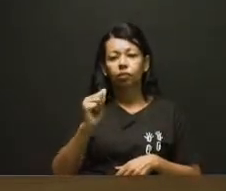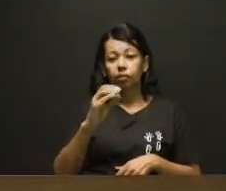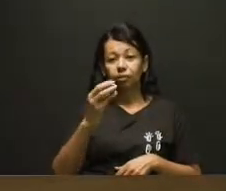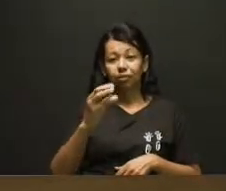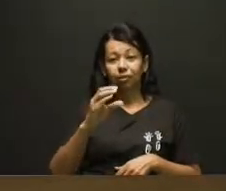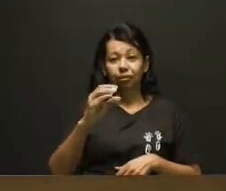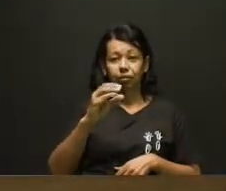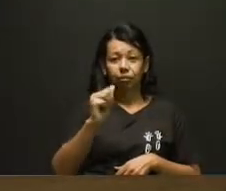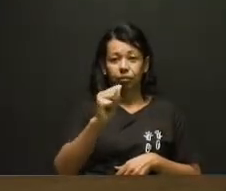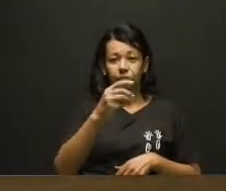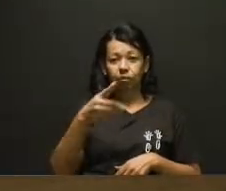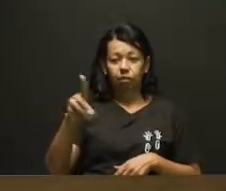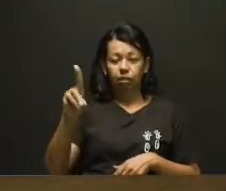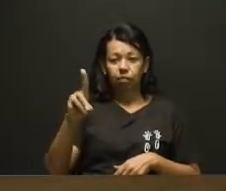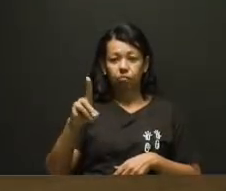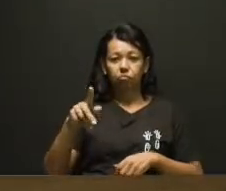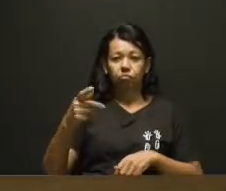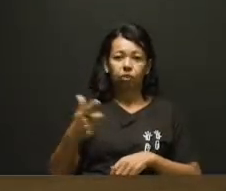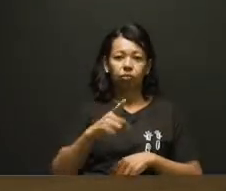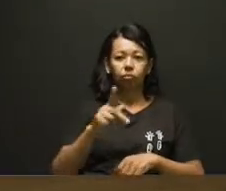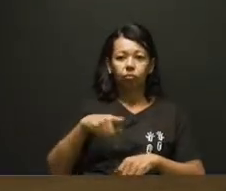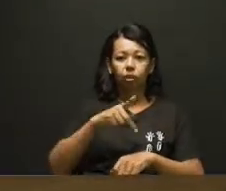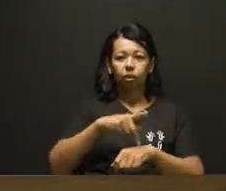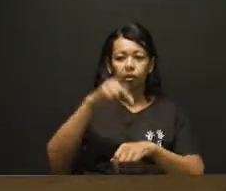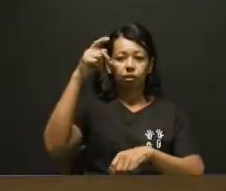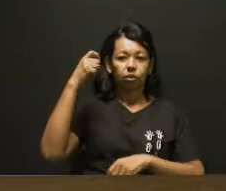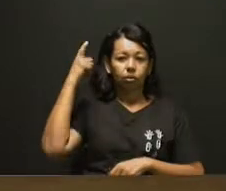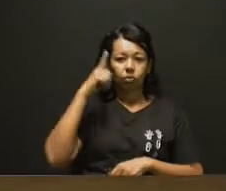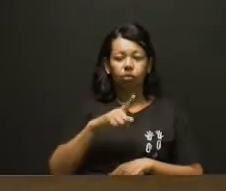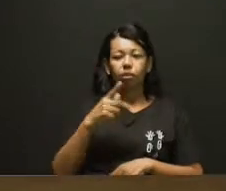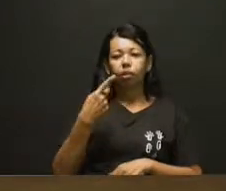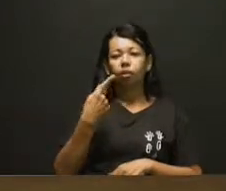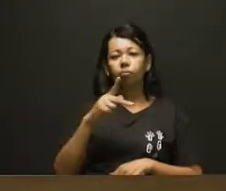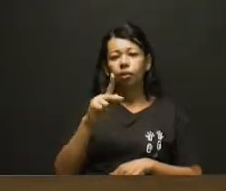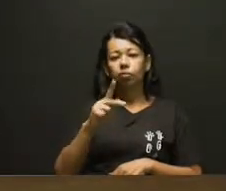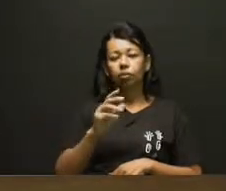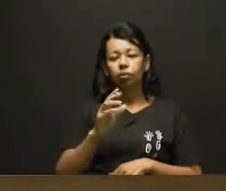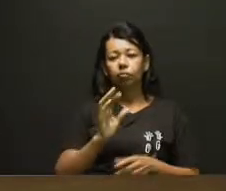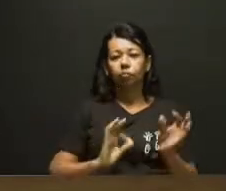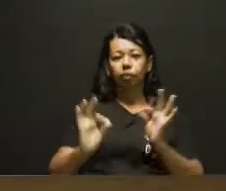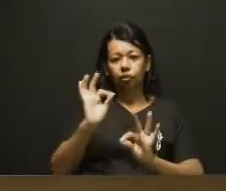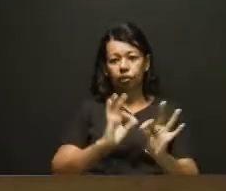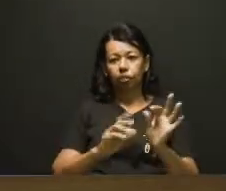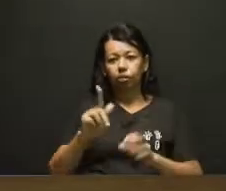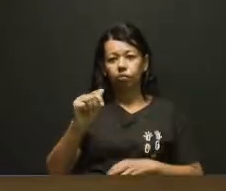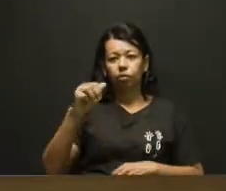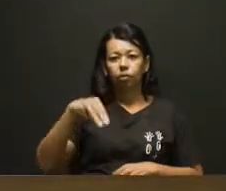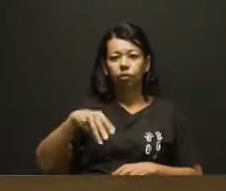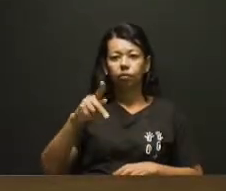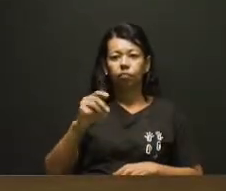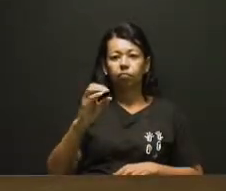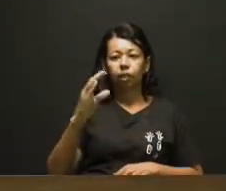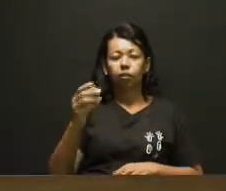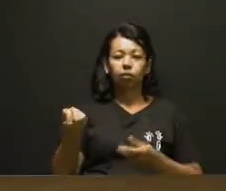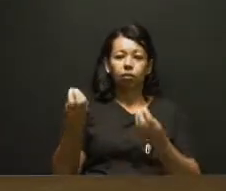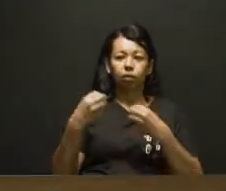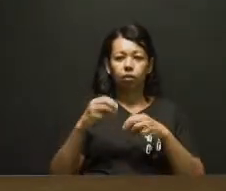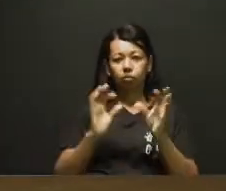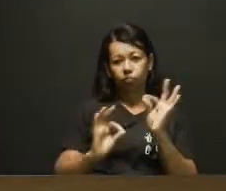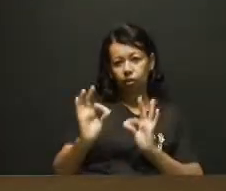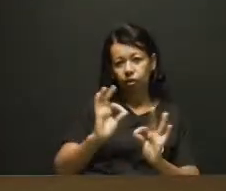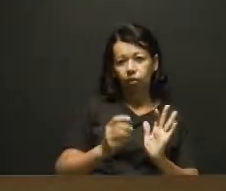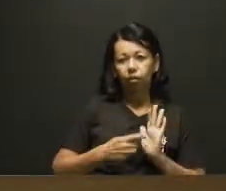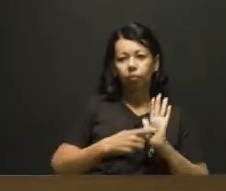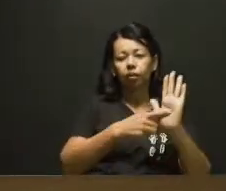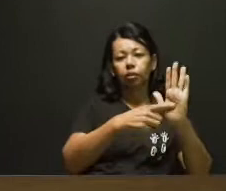e ea gente consegue através de projetos então o pack traz um projeto pra mim eu apresento para